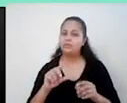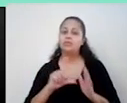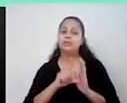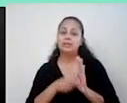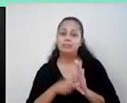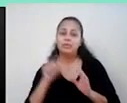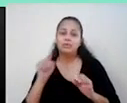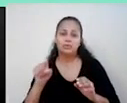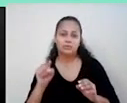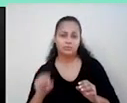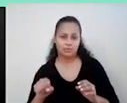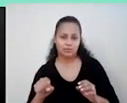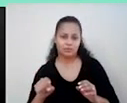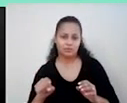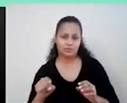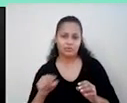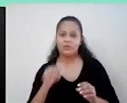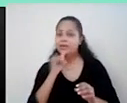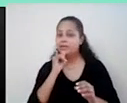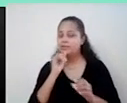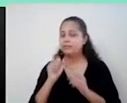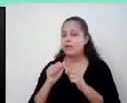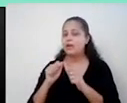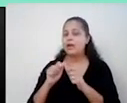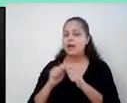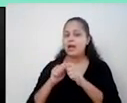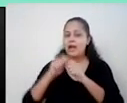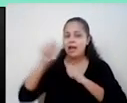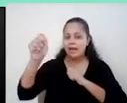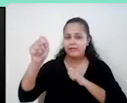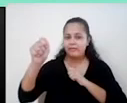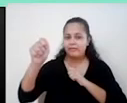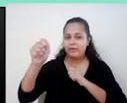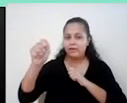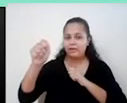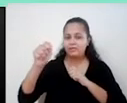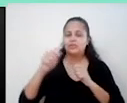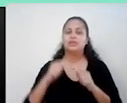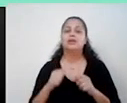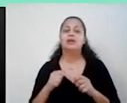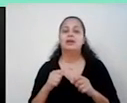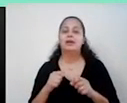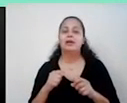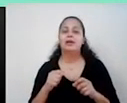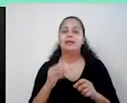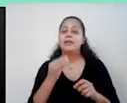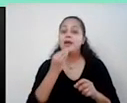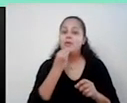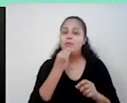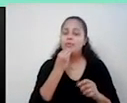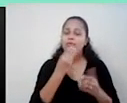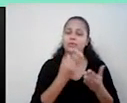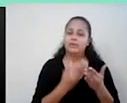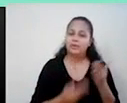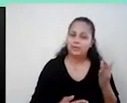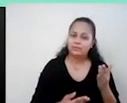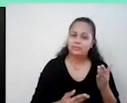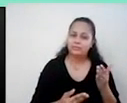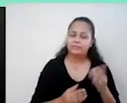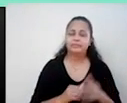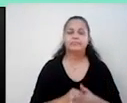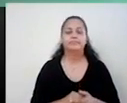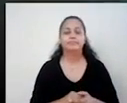2 pontos, tá? A flecha lançada, a palavra pronunciada e a oportunidade perdida,